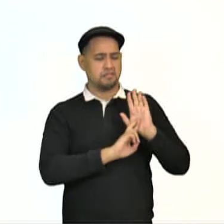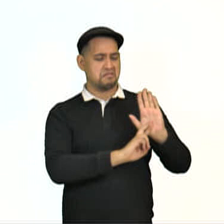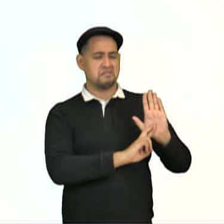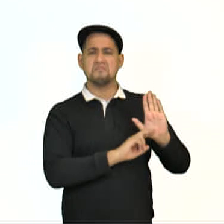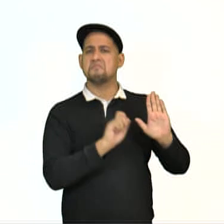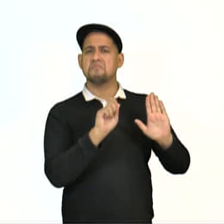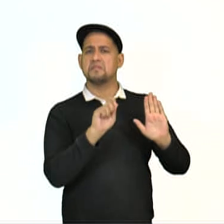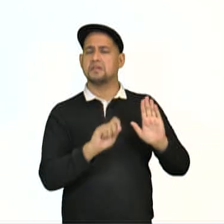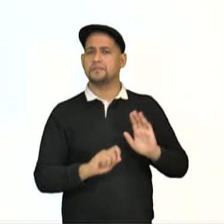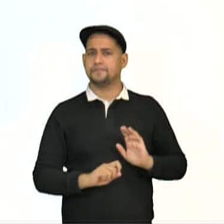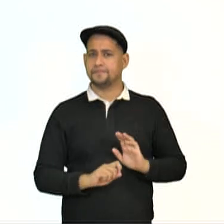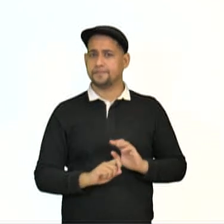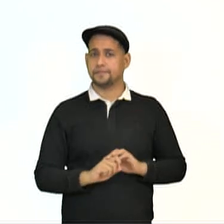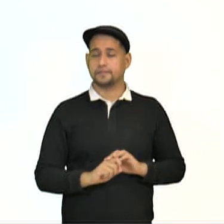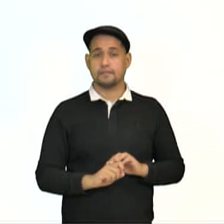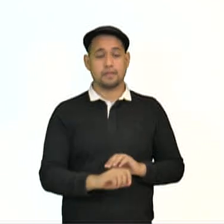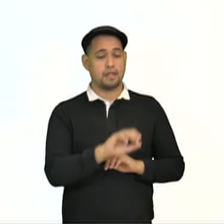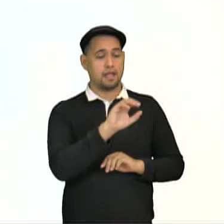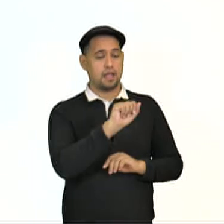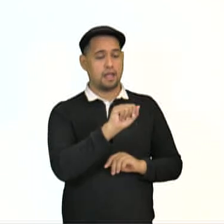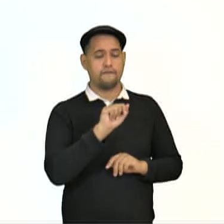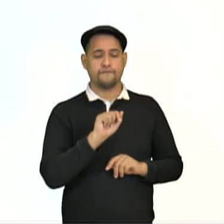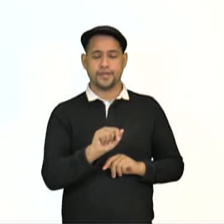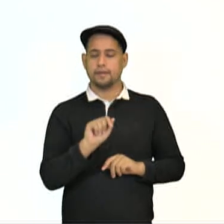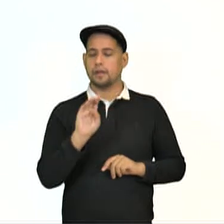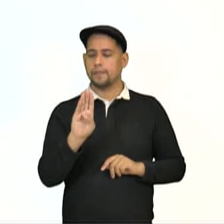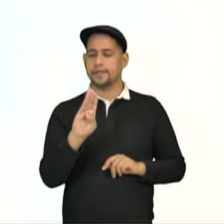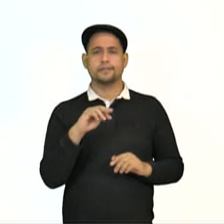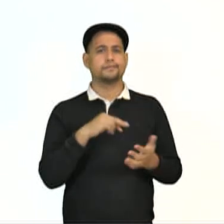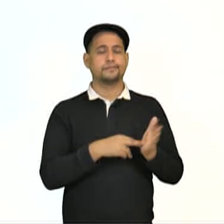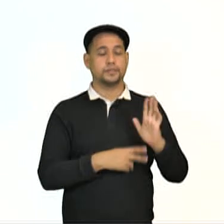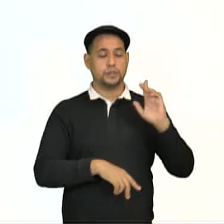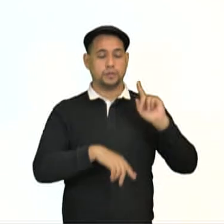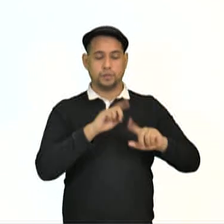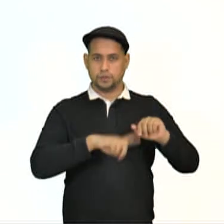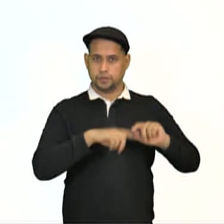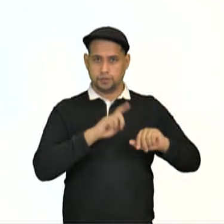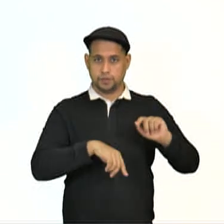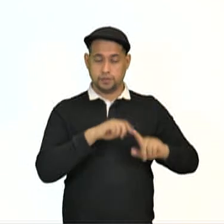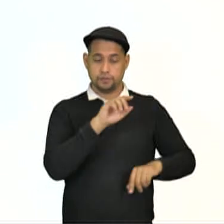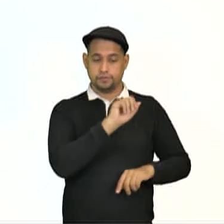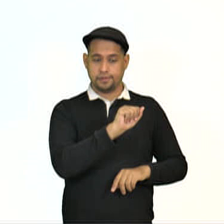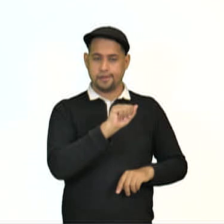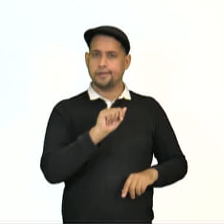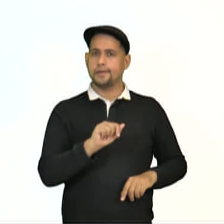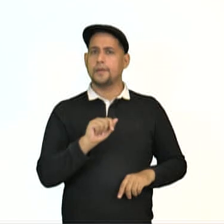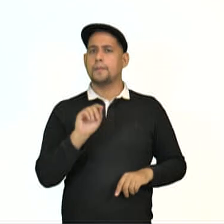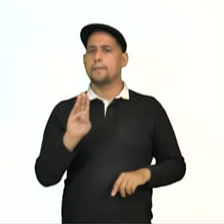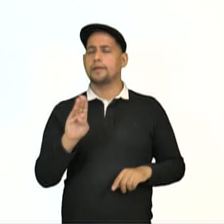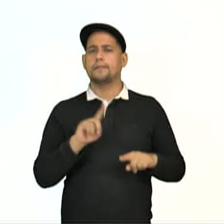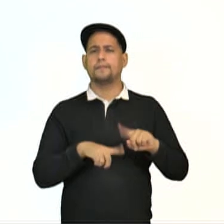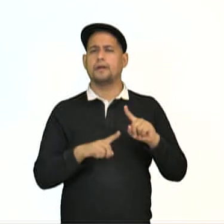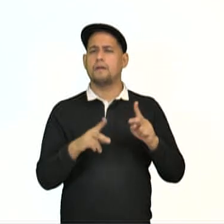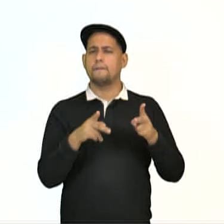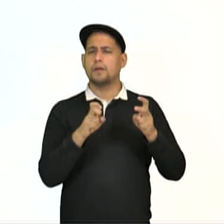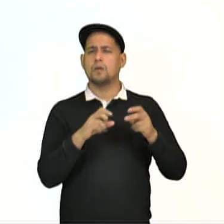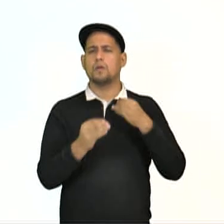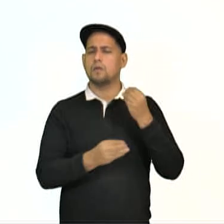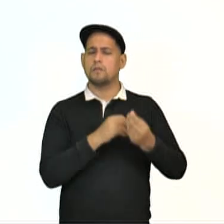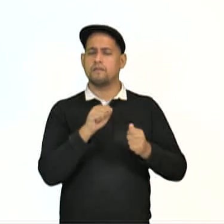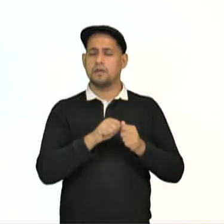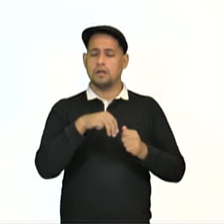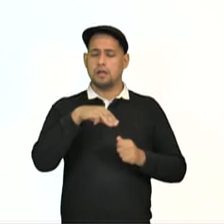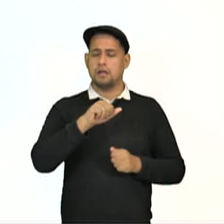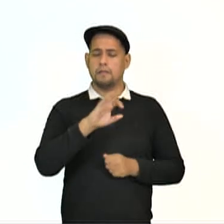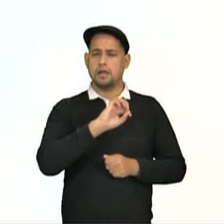quê? A vezes B, que seria o produto de A por B. Então, veja como é obtida a matriz